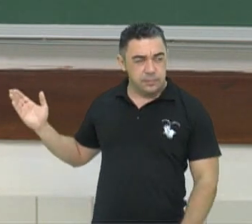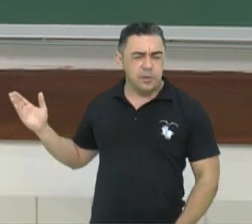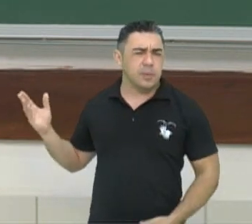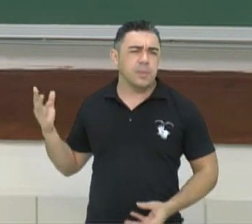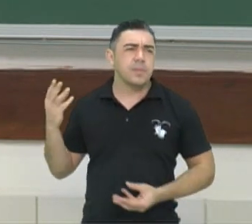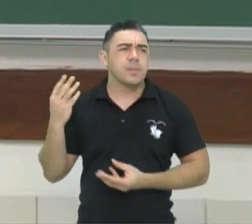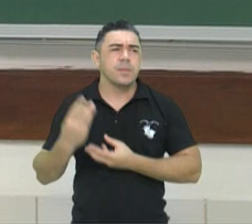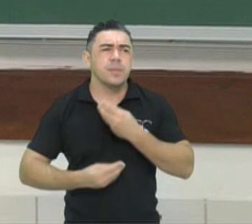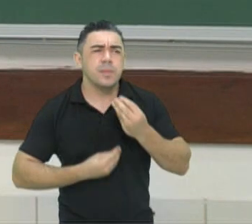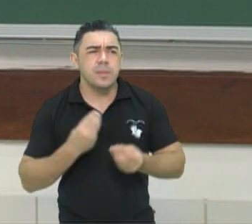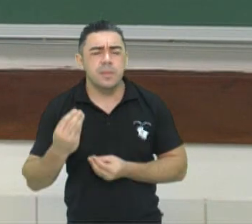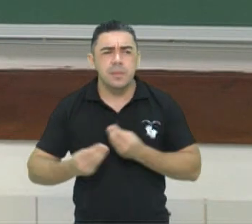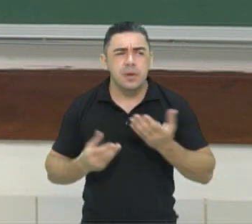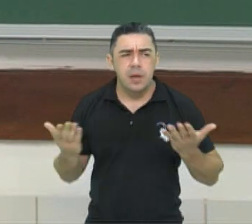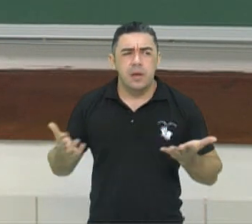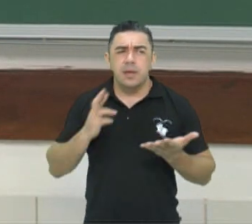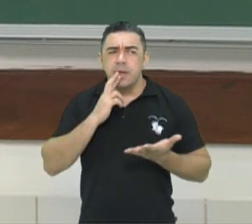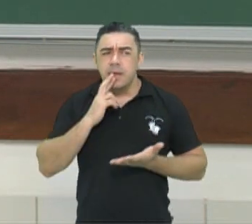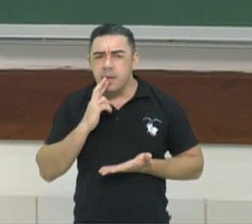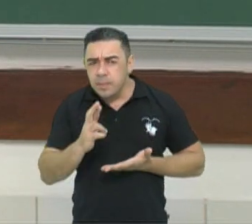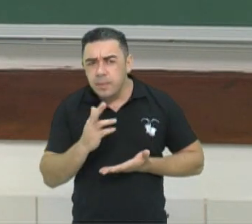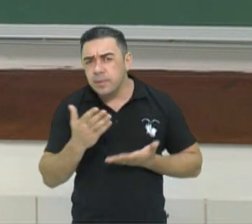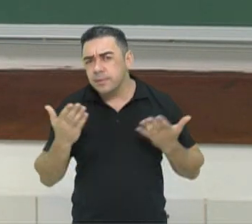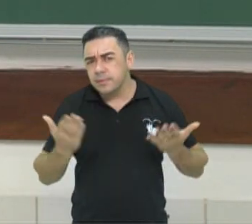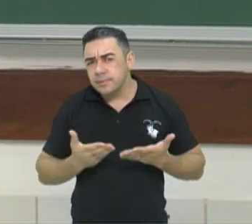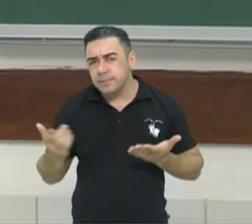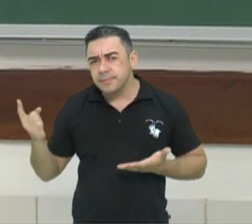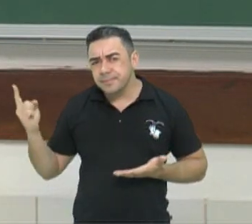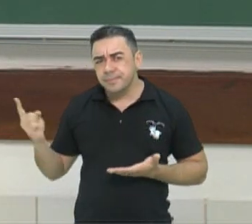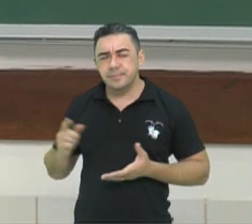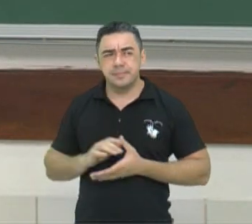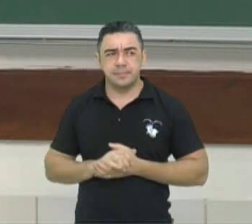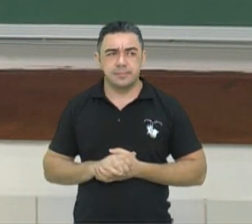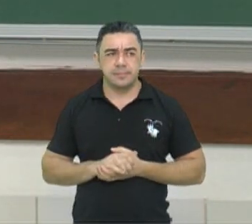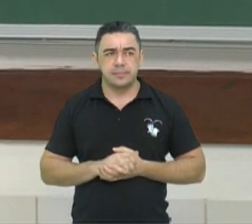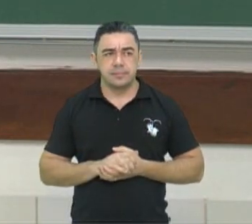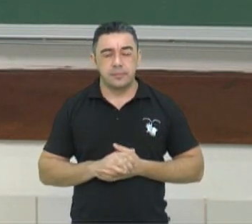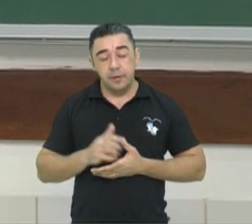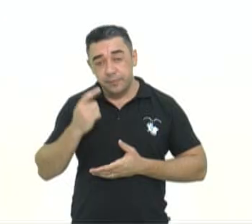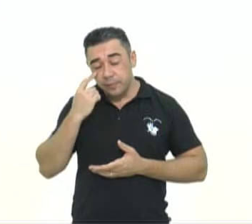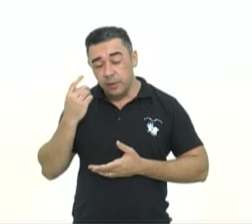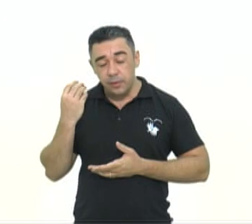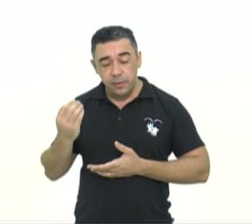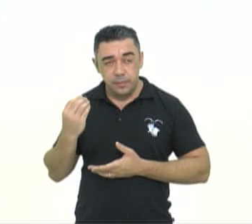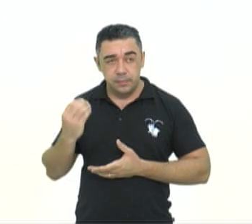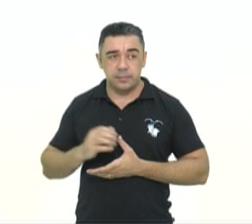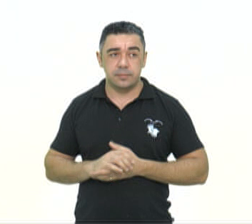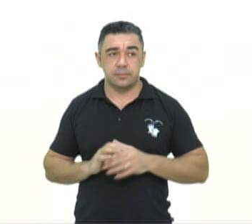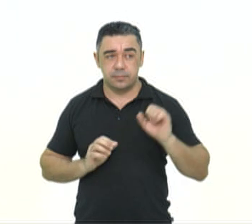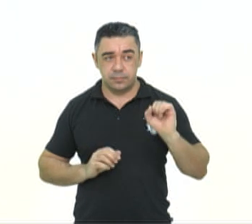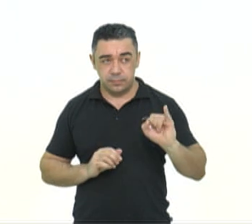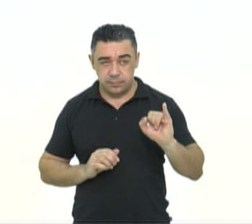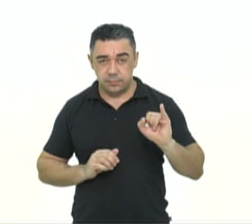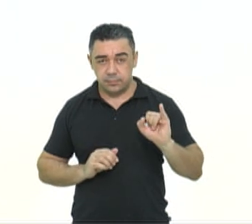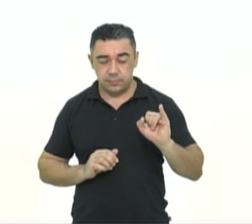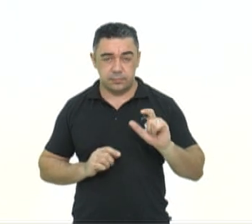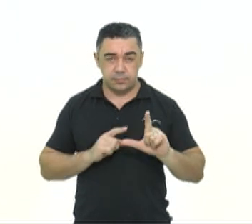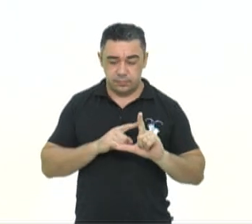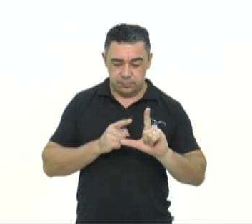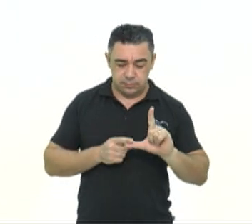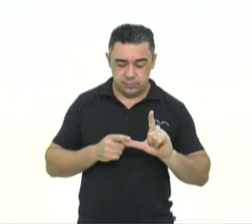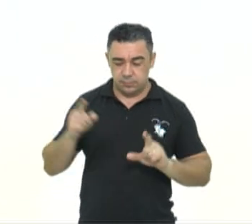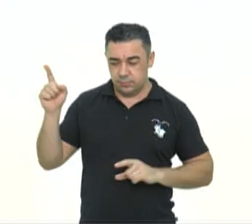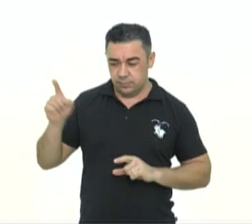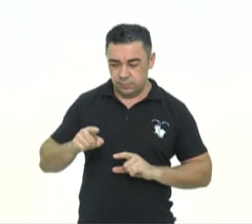é que vai ficar a resolução, dessa situação? Então, veja lá, se o ângulo da trajetória